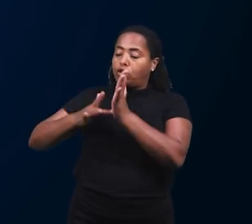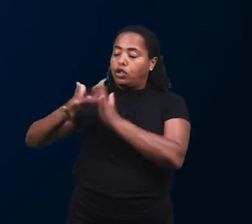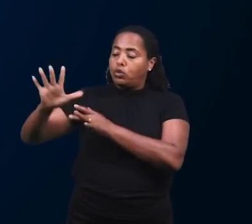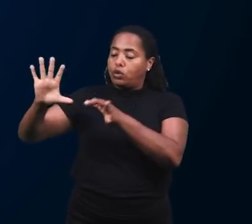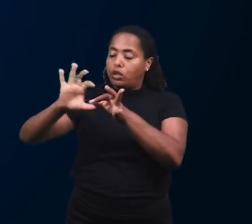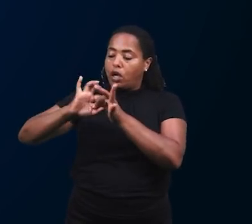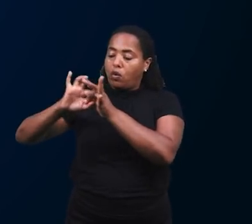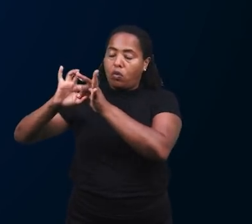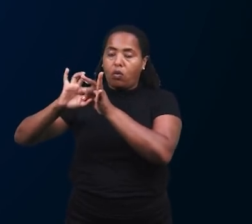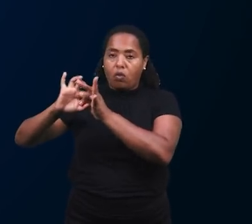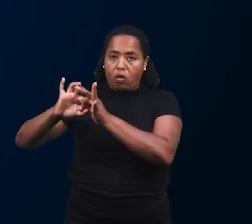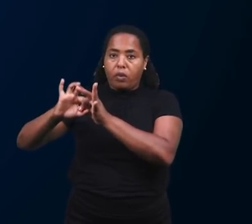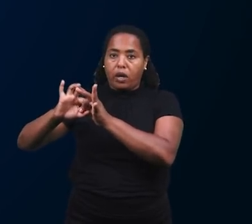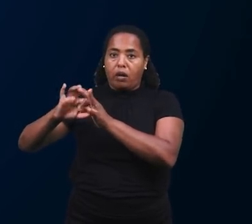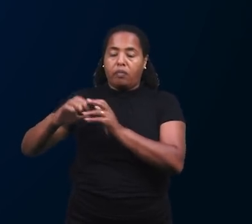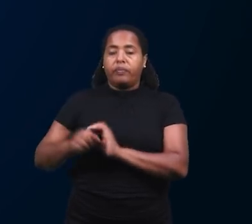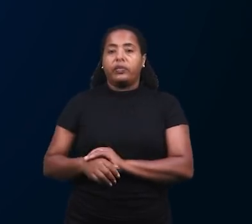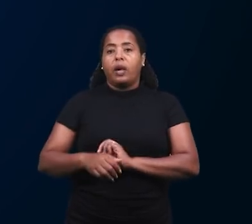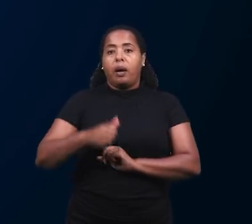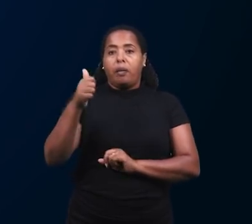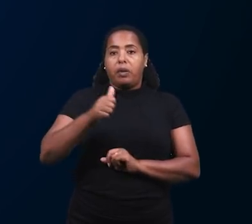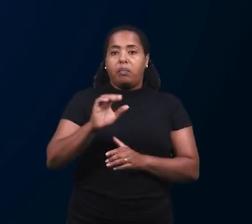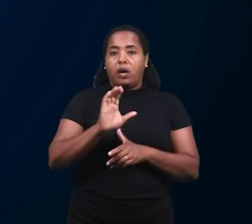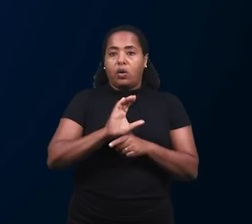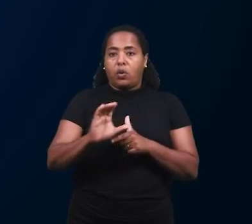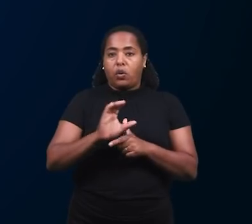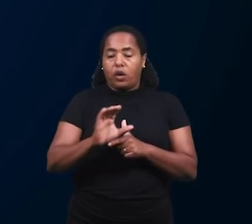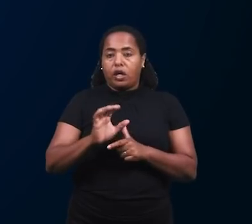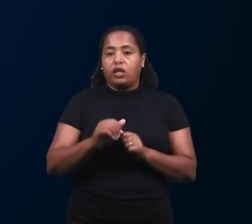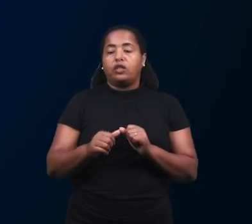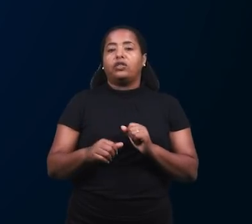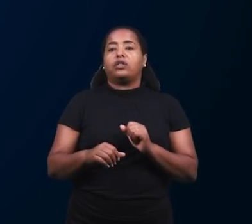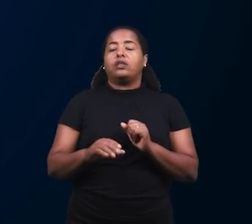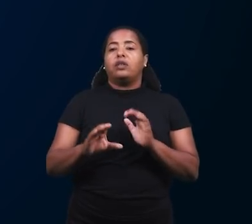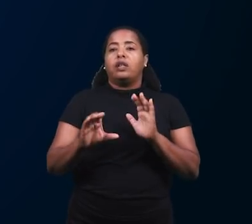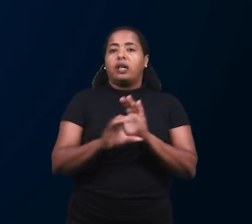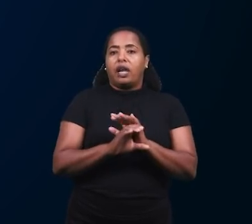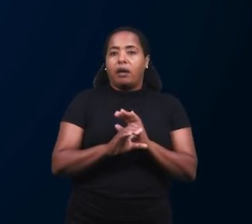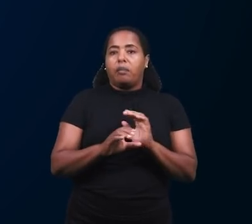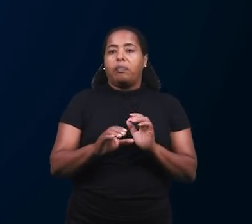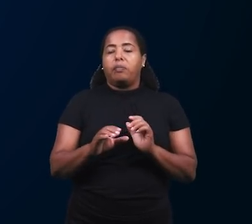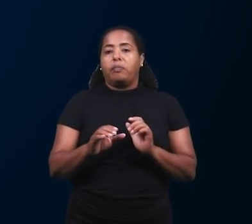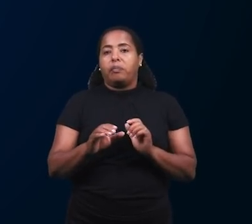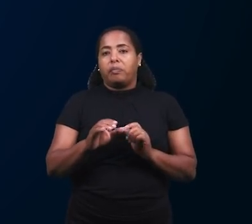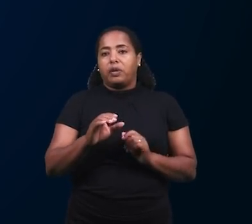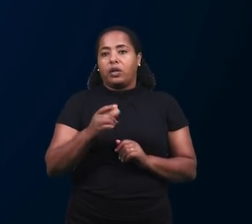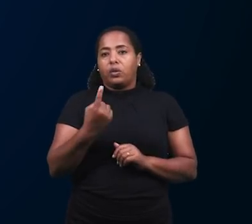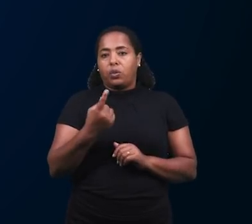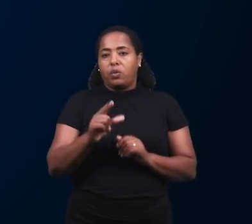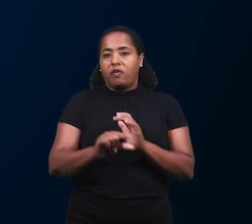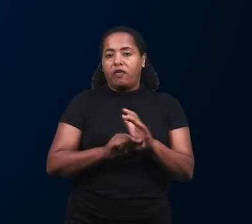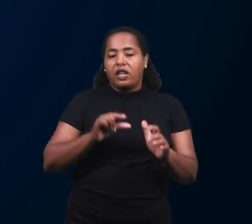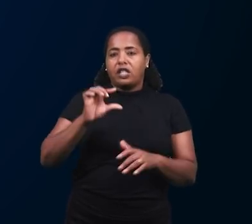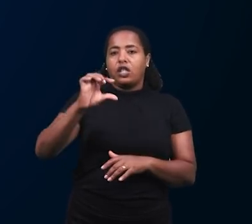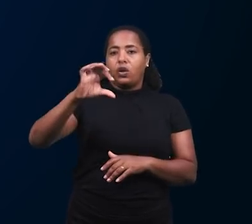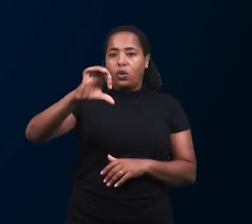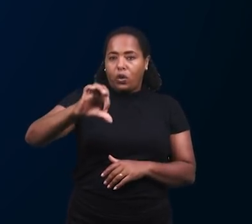à comunhão com seu Filho, Jesus Cristo, nosso Senhor, que está em 1 Coríntios 1,